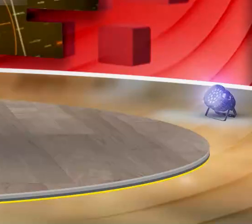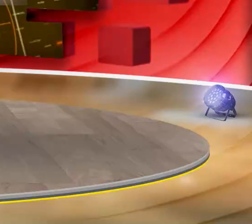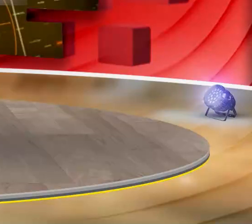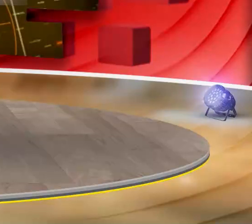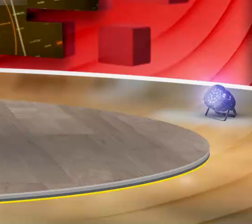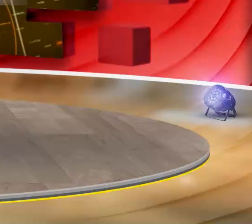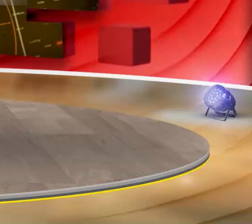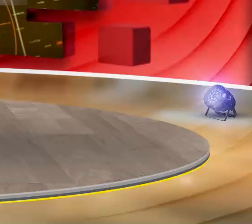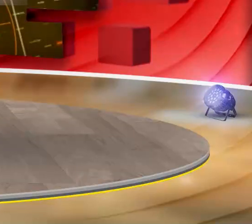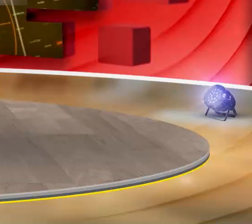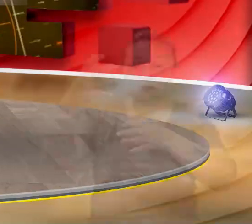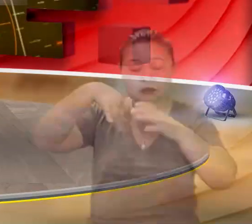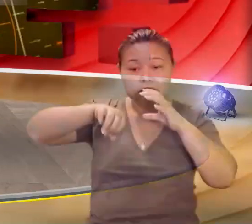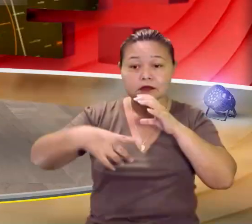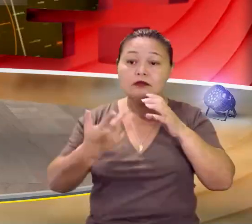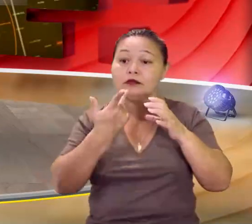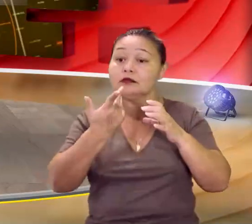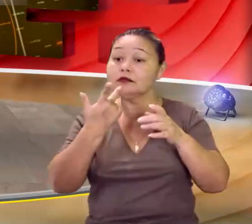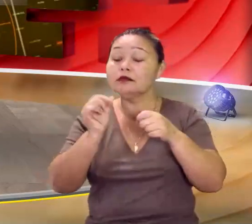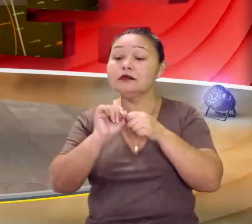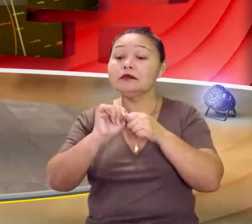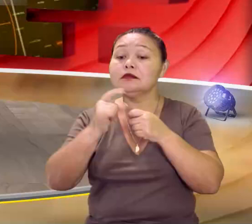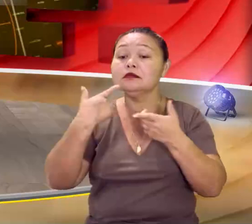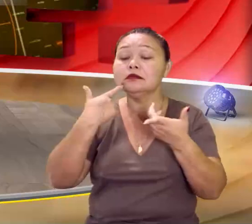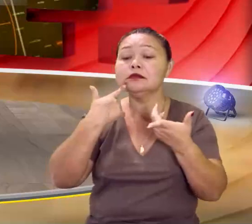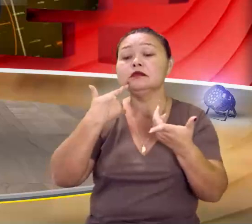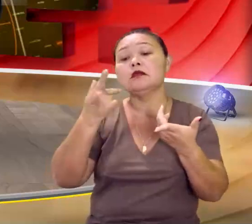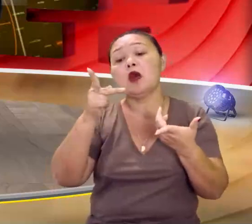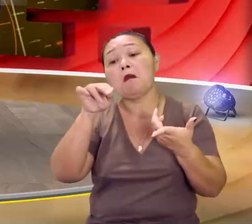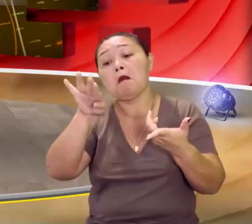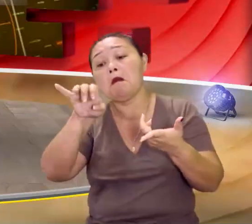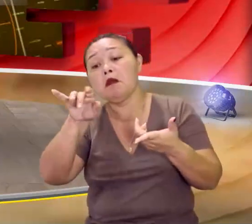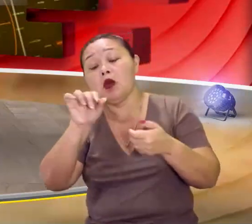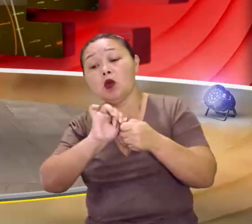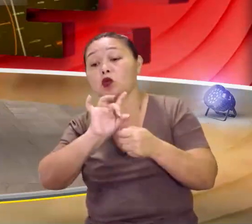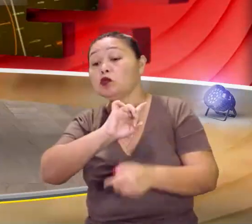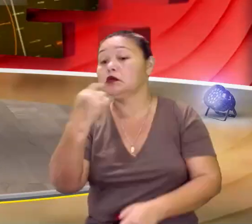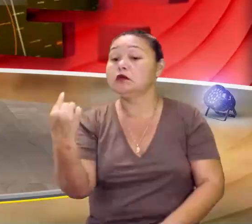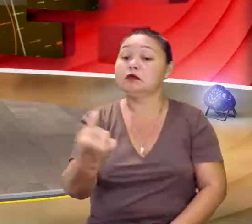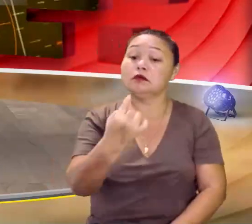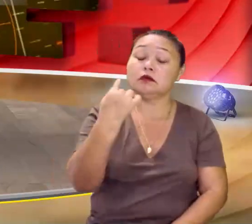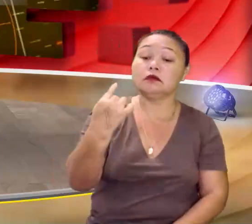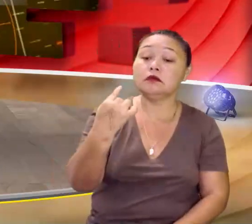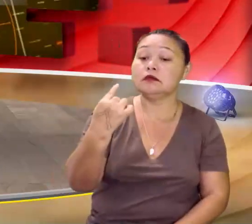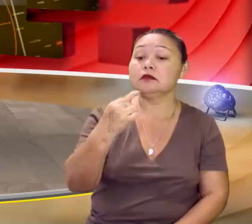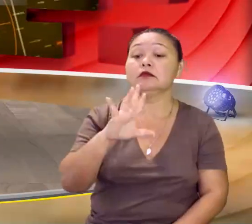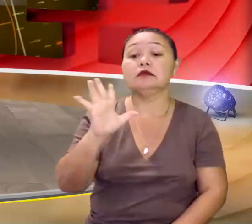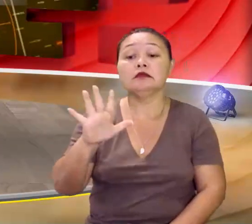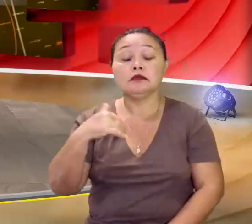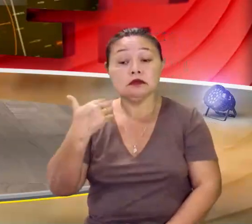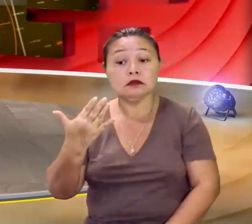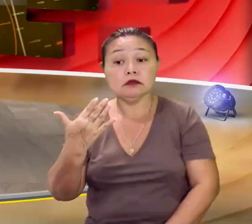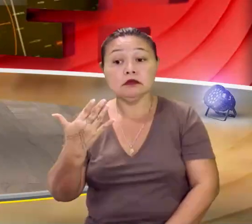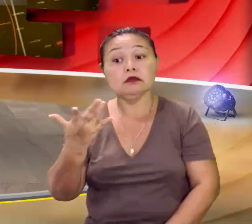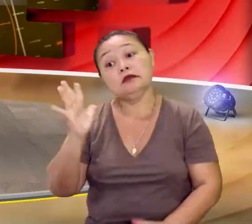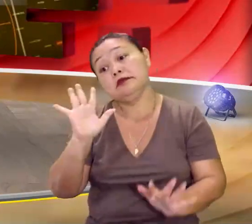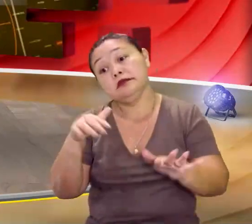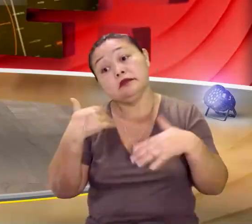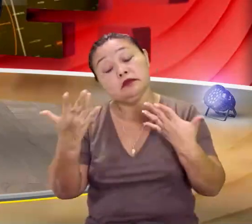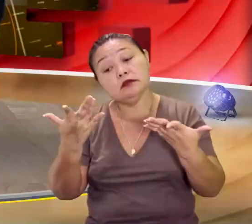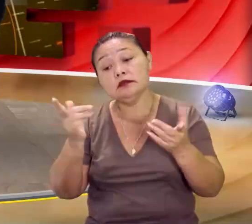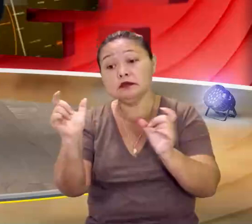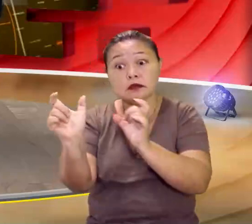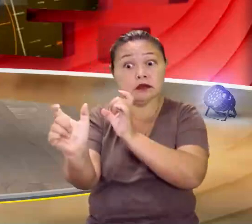aquelas palavrinhas mágicas, né, que a gente disse. O pelo menos, somente uma, né, enfim, né,